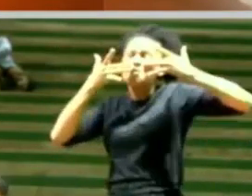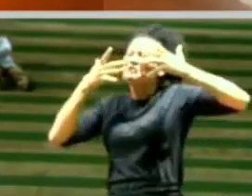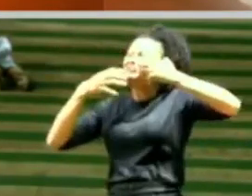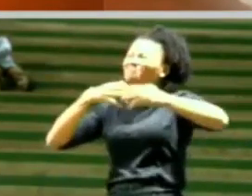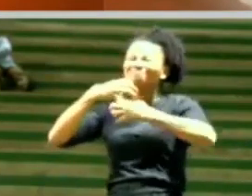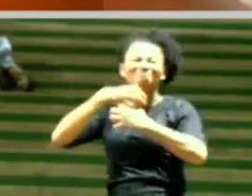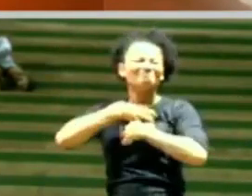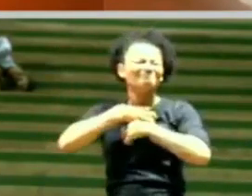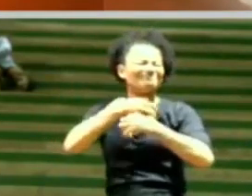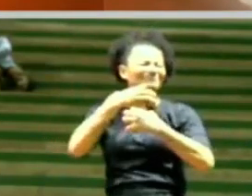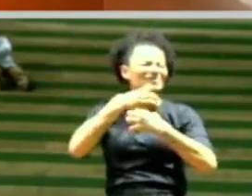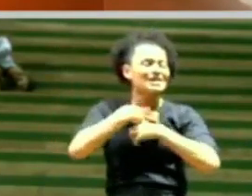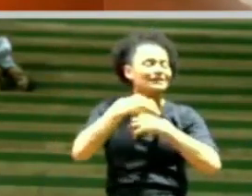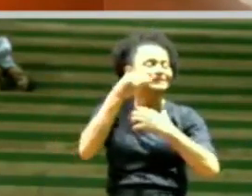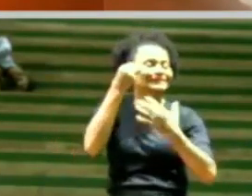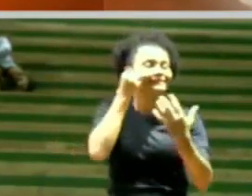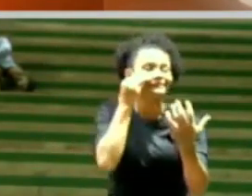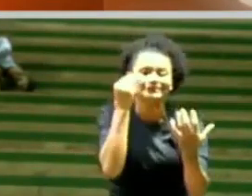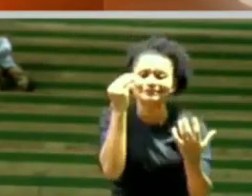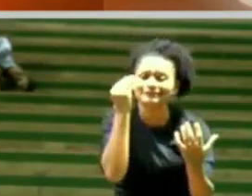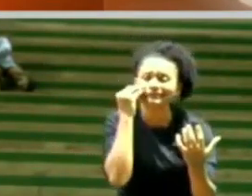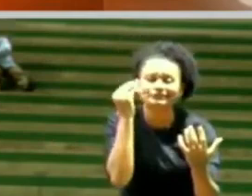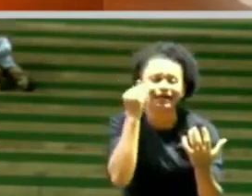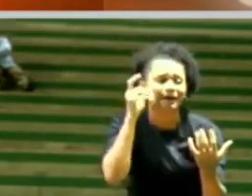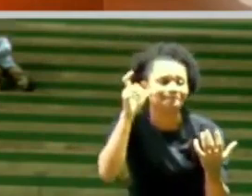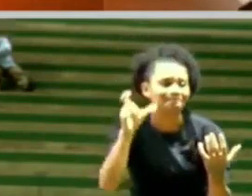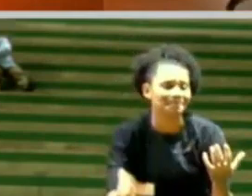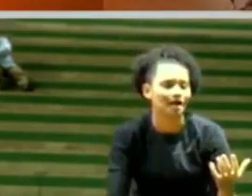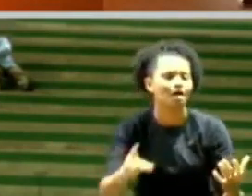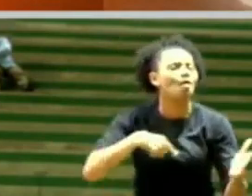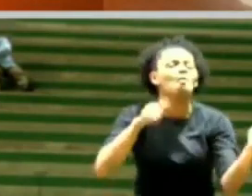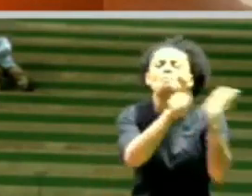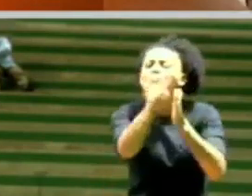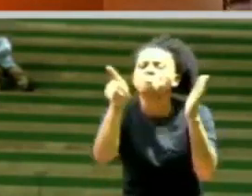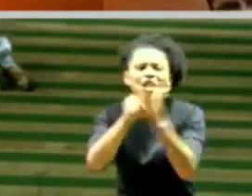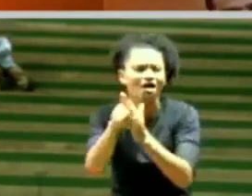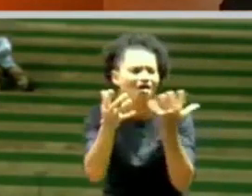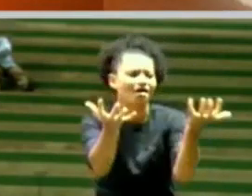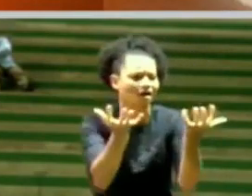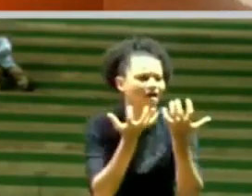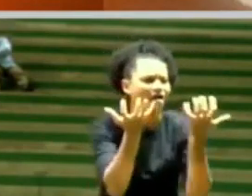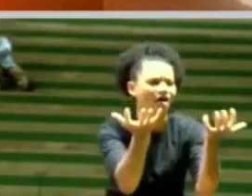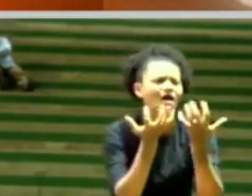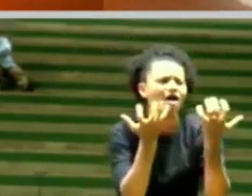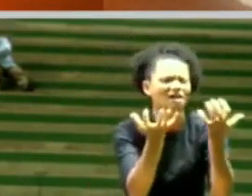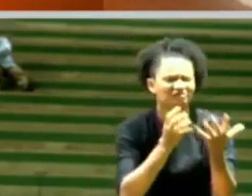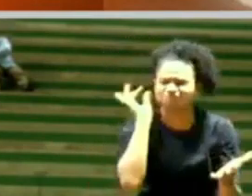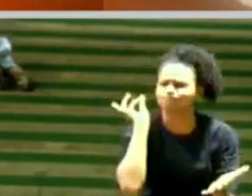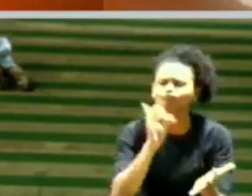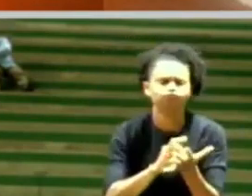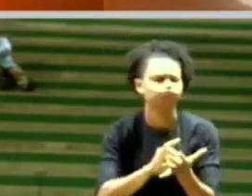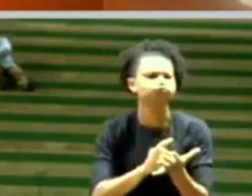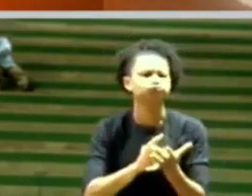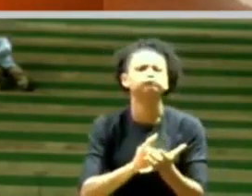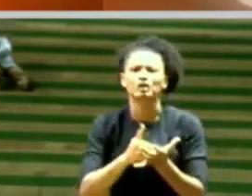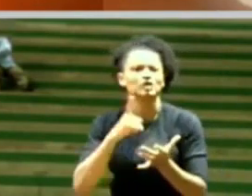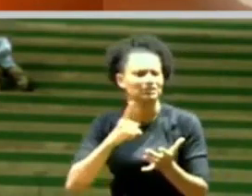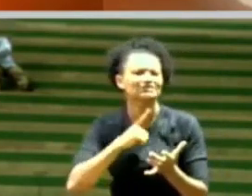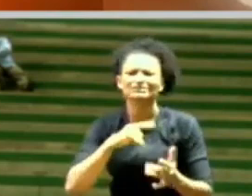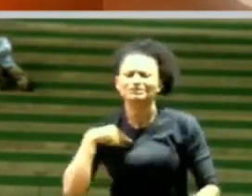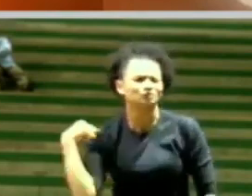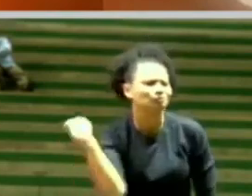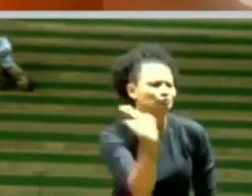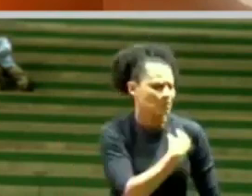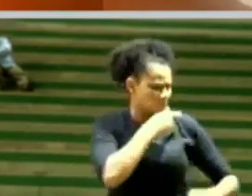provar a sua presença. Deixa eu fazer uma pergunta aqui: quem deseja que isso de fato aconteça com a